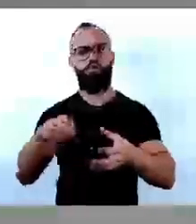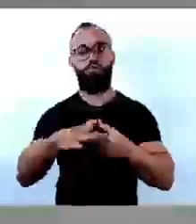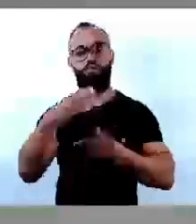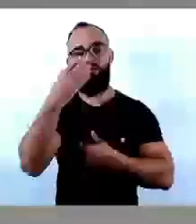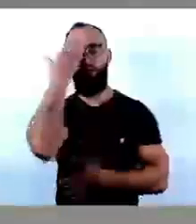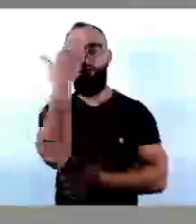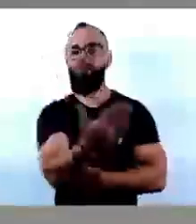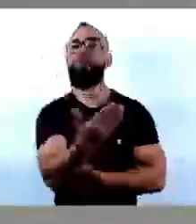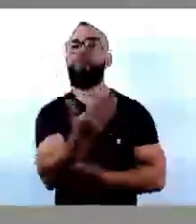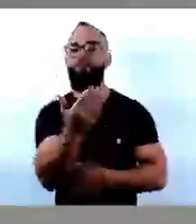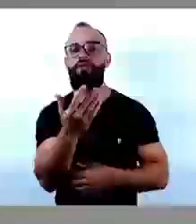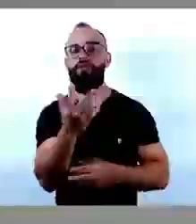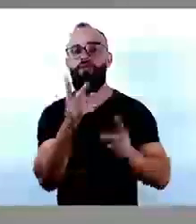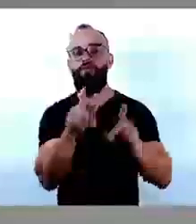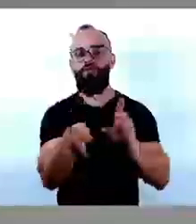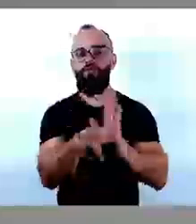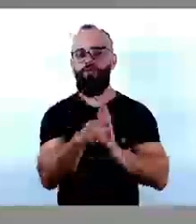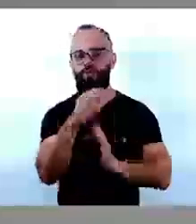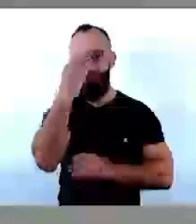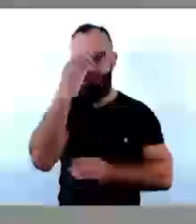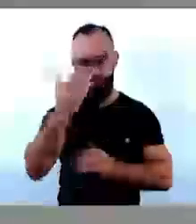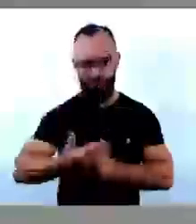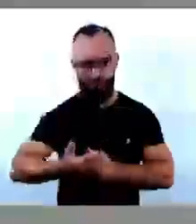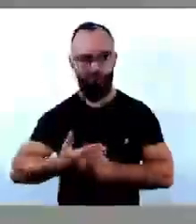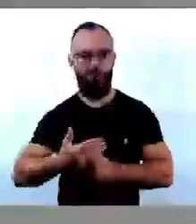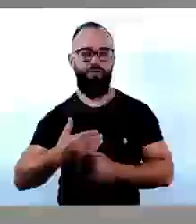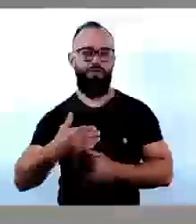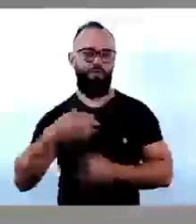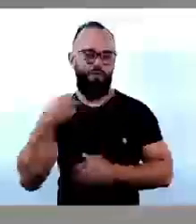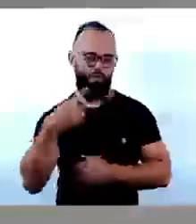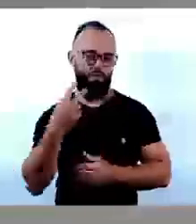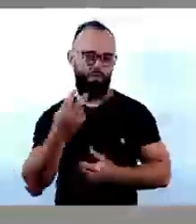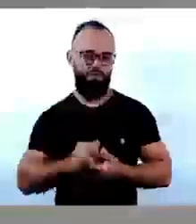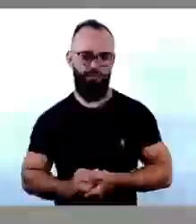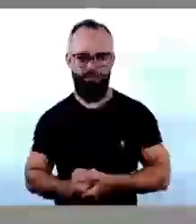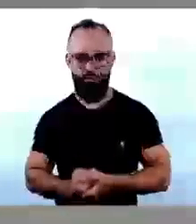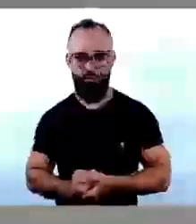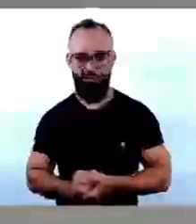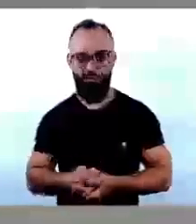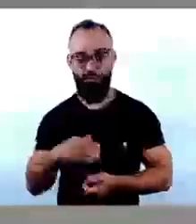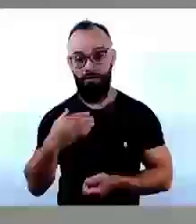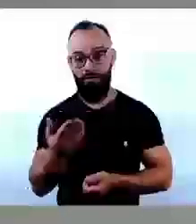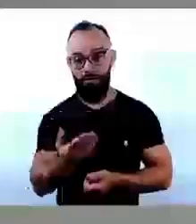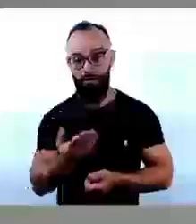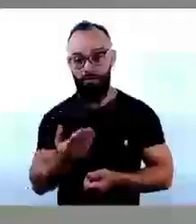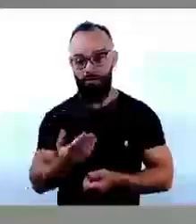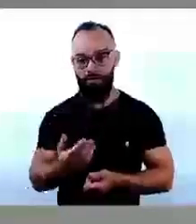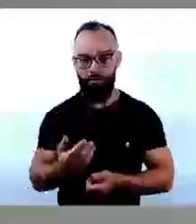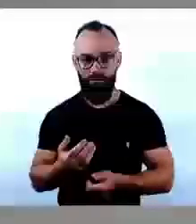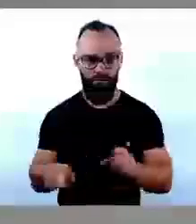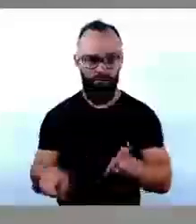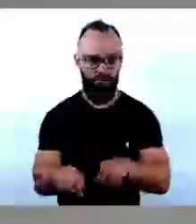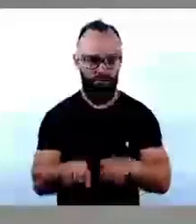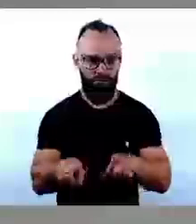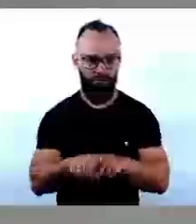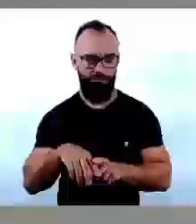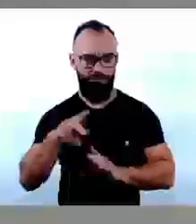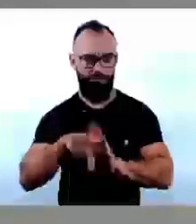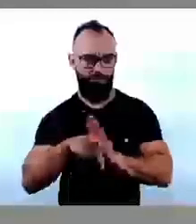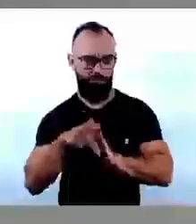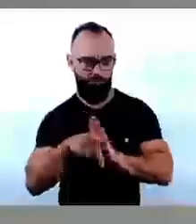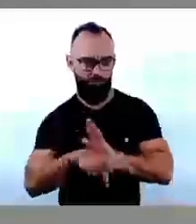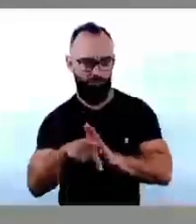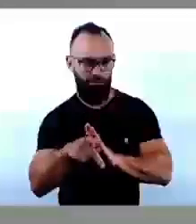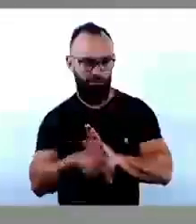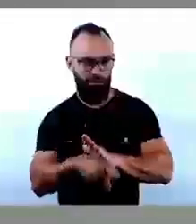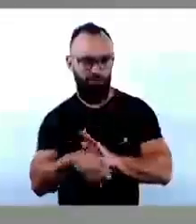e não desta casa também venho falar a respeito do projeto que iniciamos no